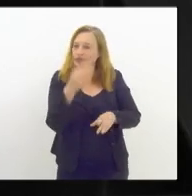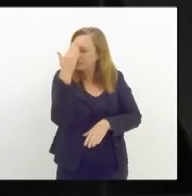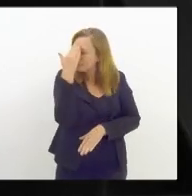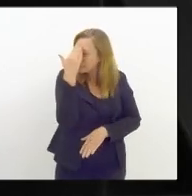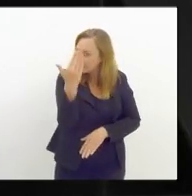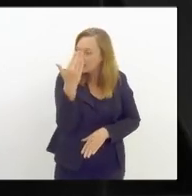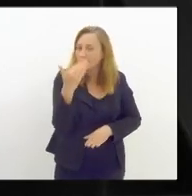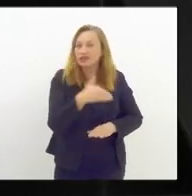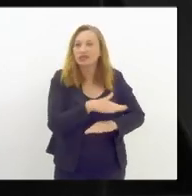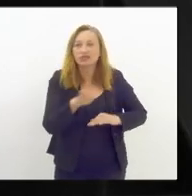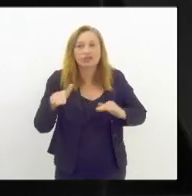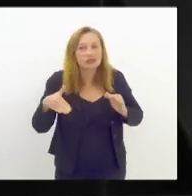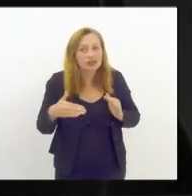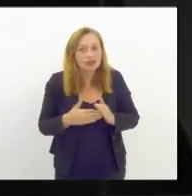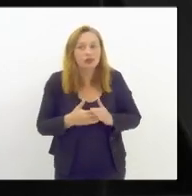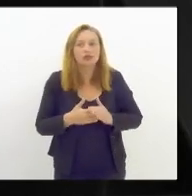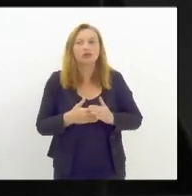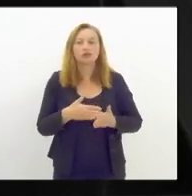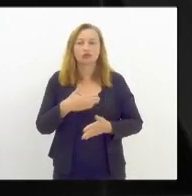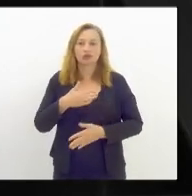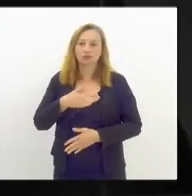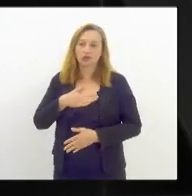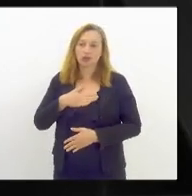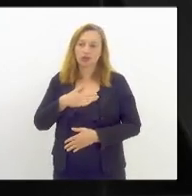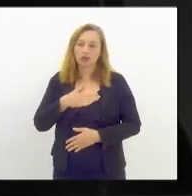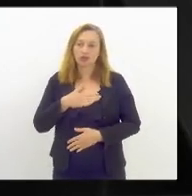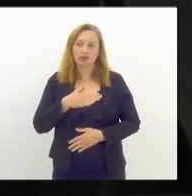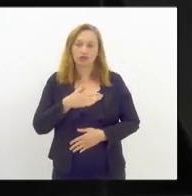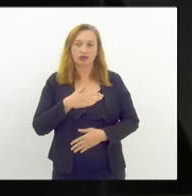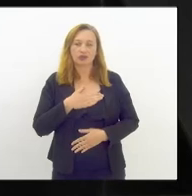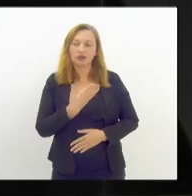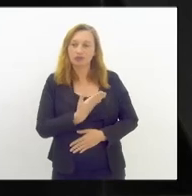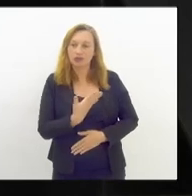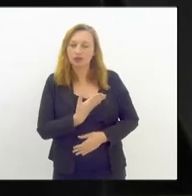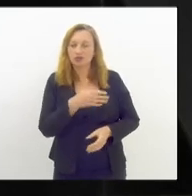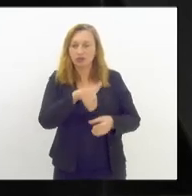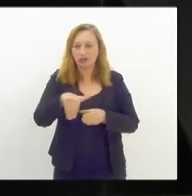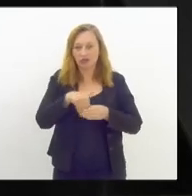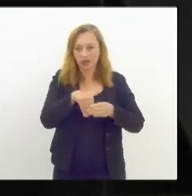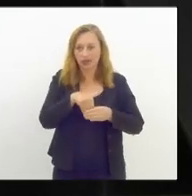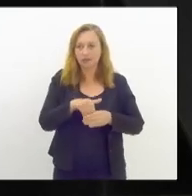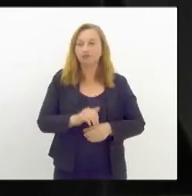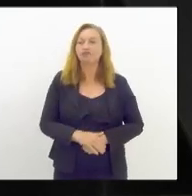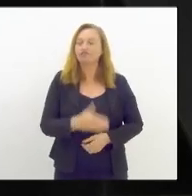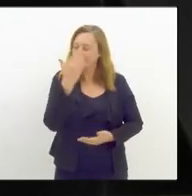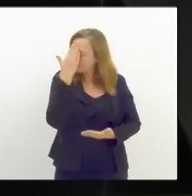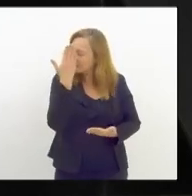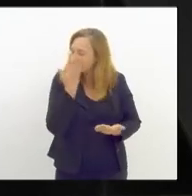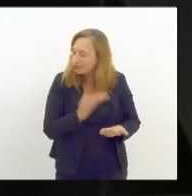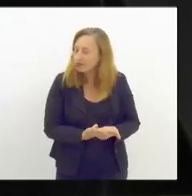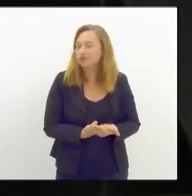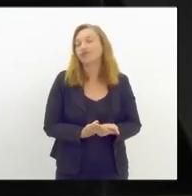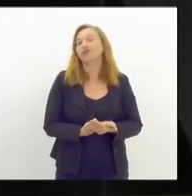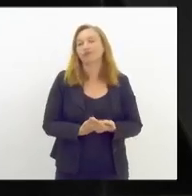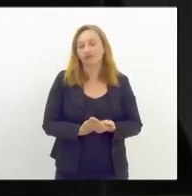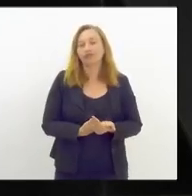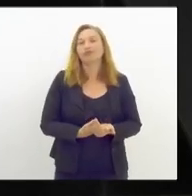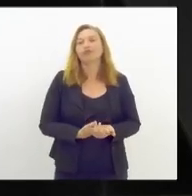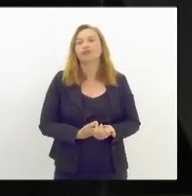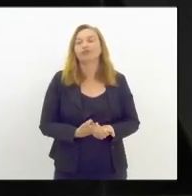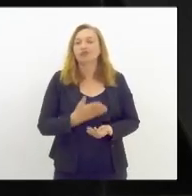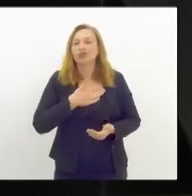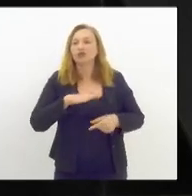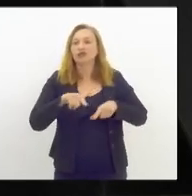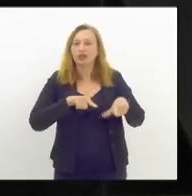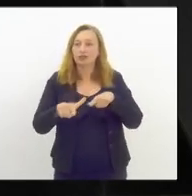a todos os meus eleitores agradecer aqueles que confiaram confiaram